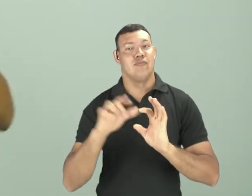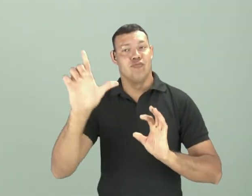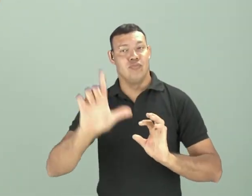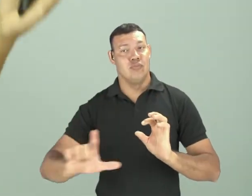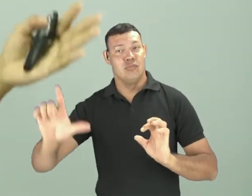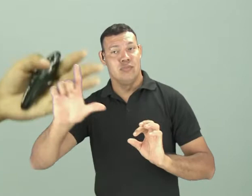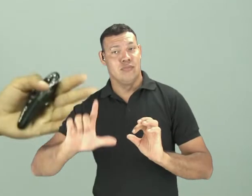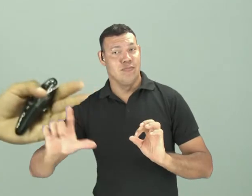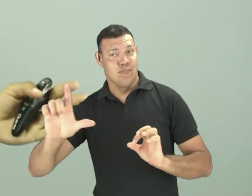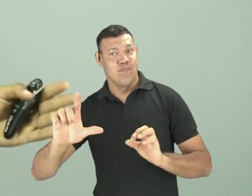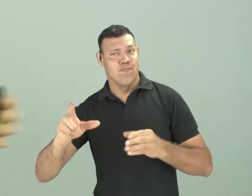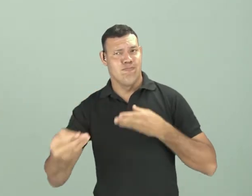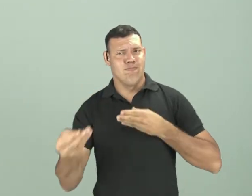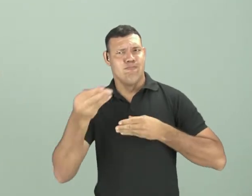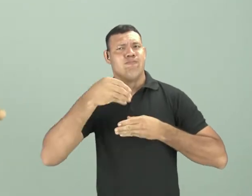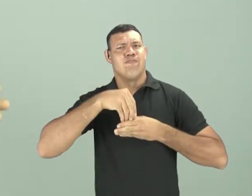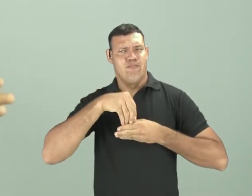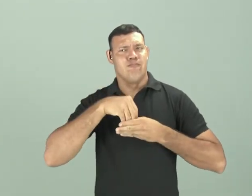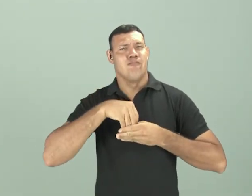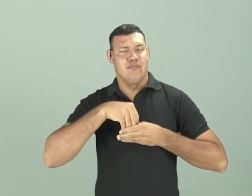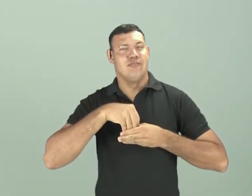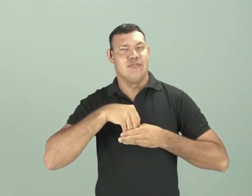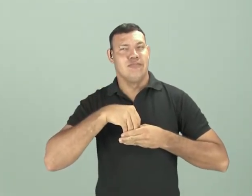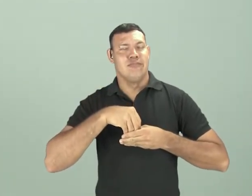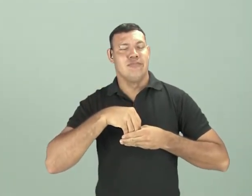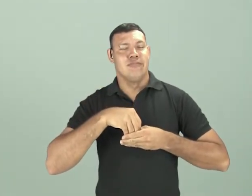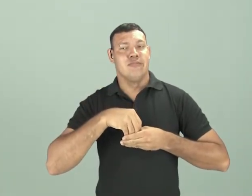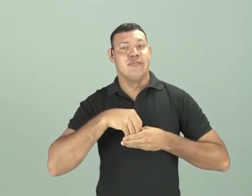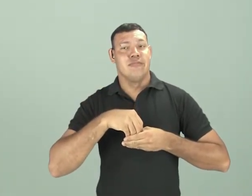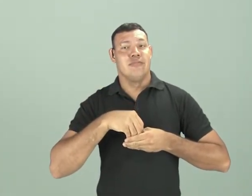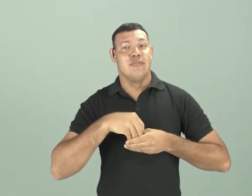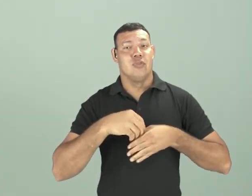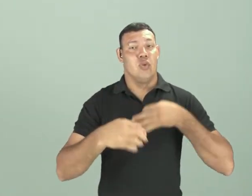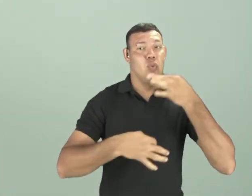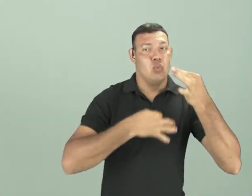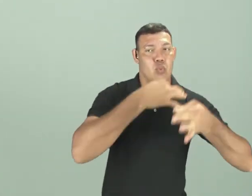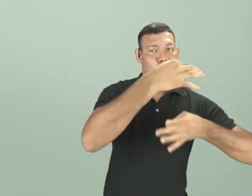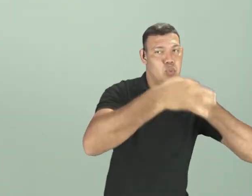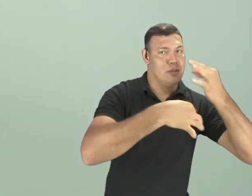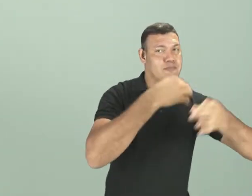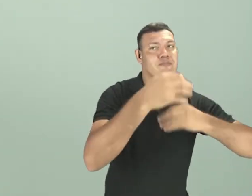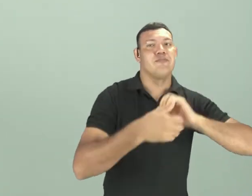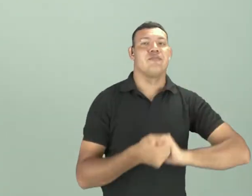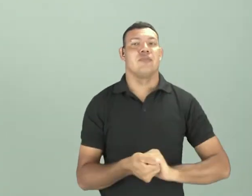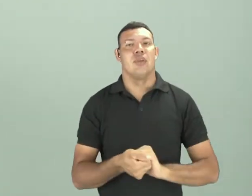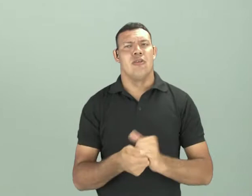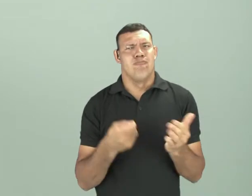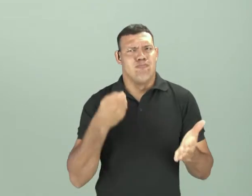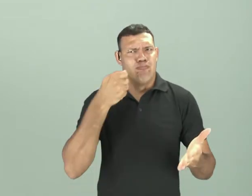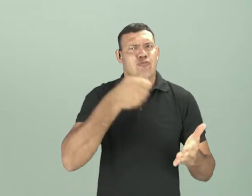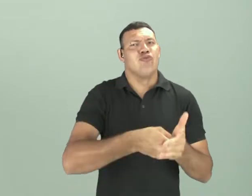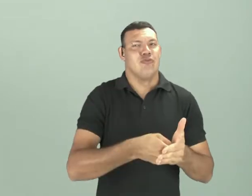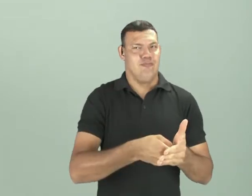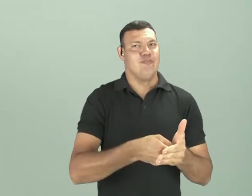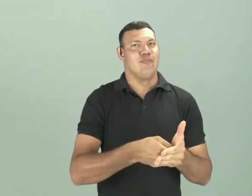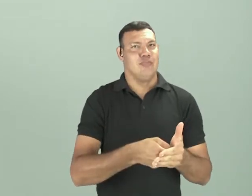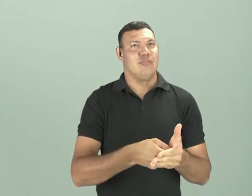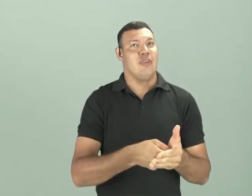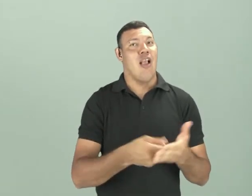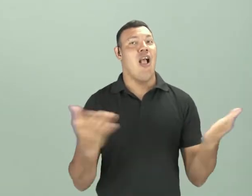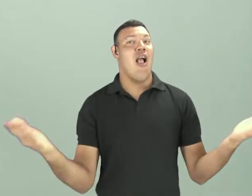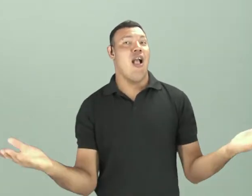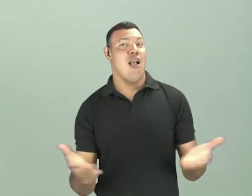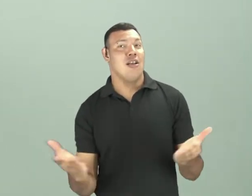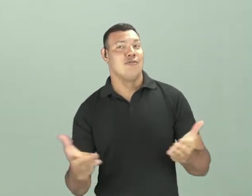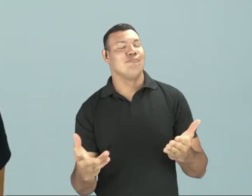lirismo da crônica normal, da crônica comum, com argumentos. E para a gente reforçar isso, agora nós vamos fazer o